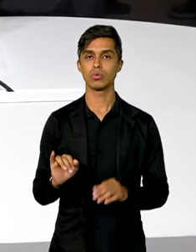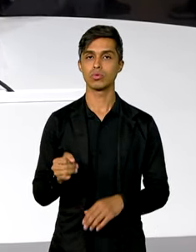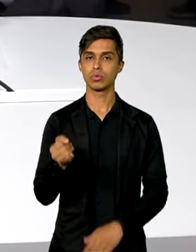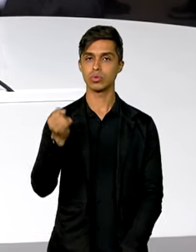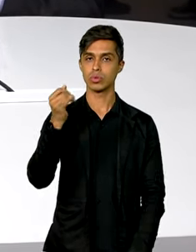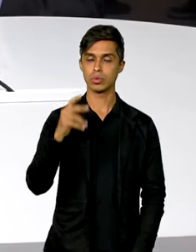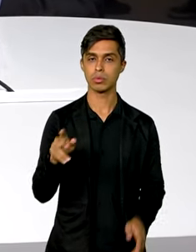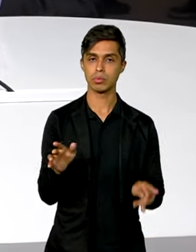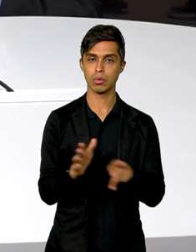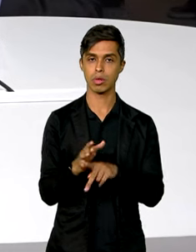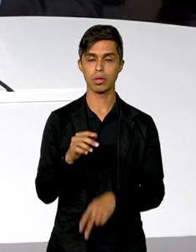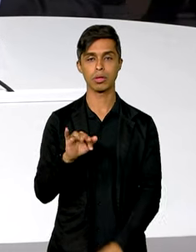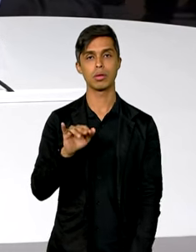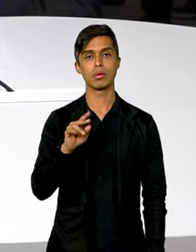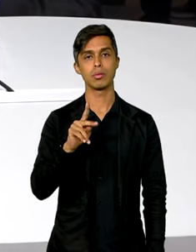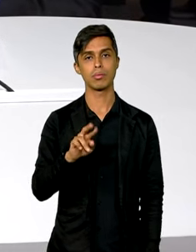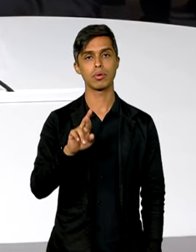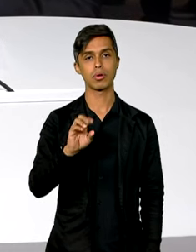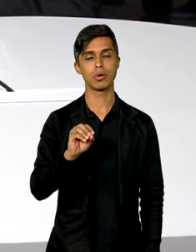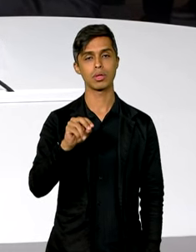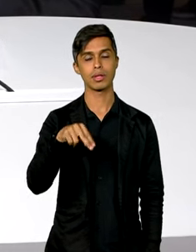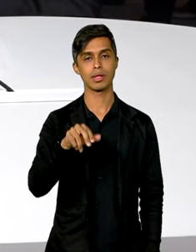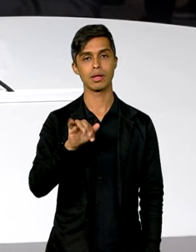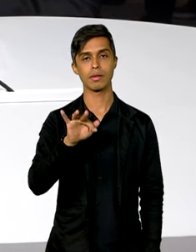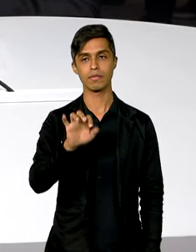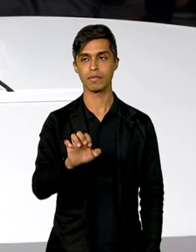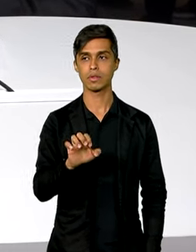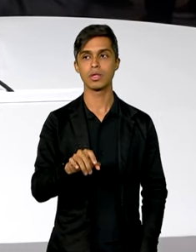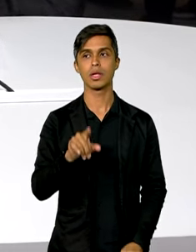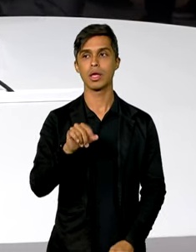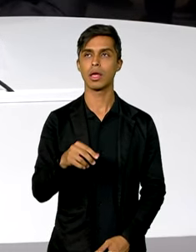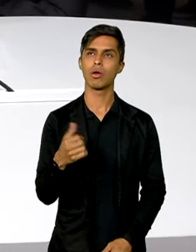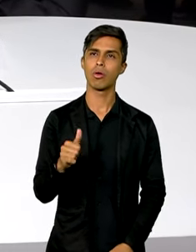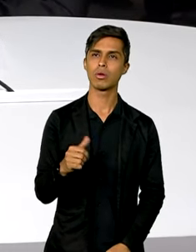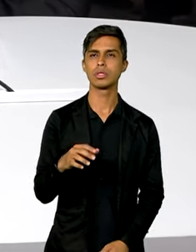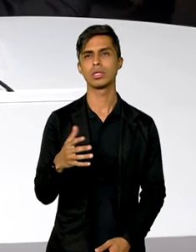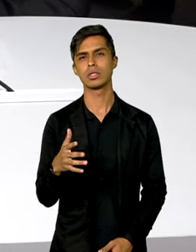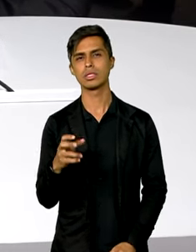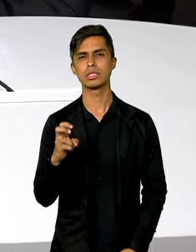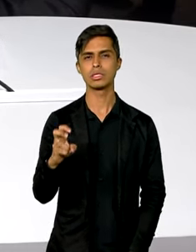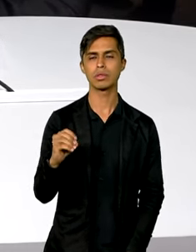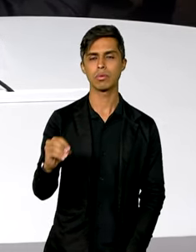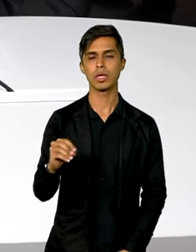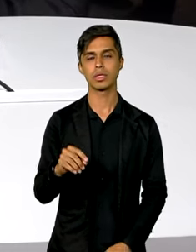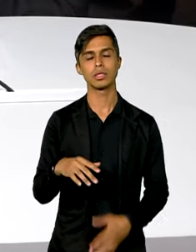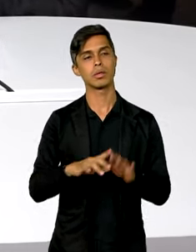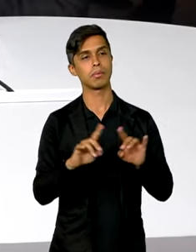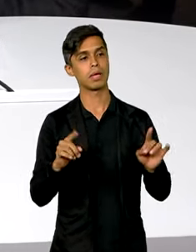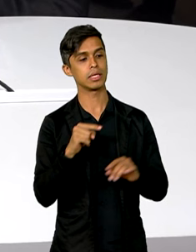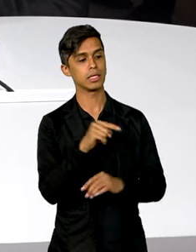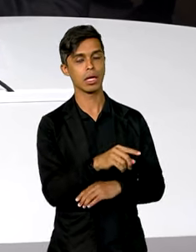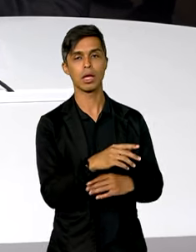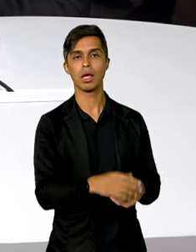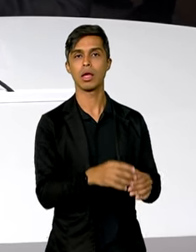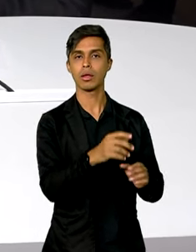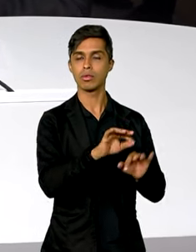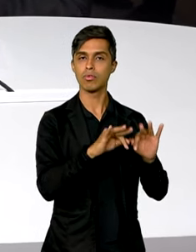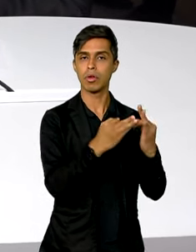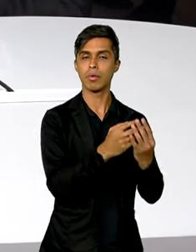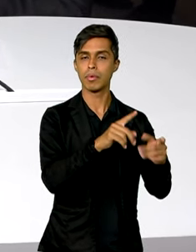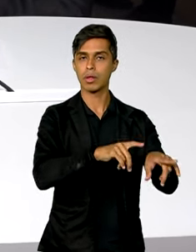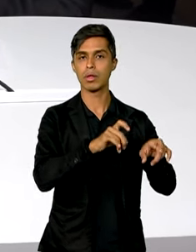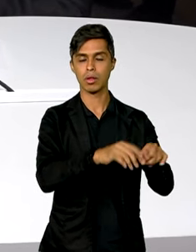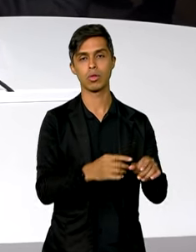enquanto os juros no mercado são de 11,50, aqui na agricultura familiar, para a produção de alimentos,